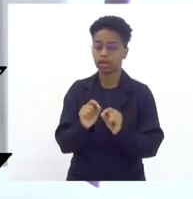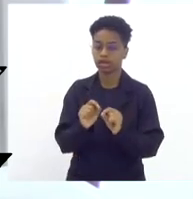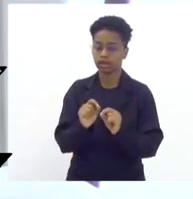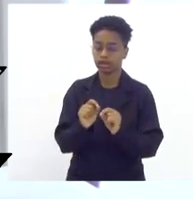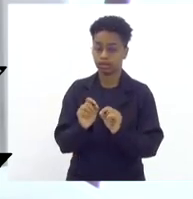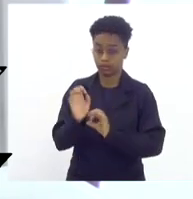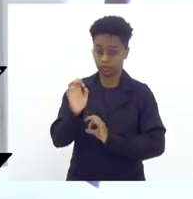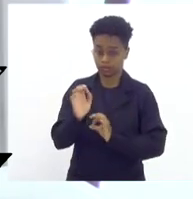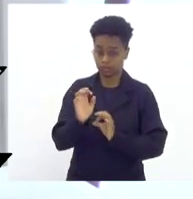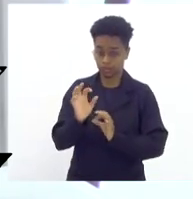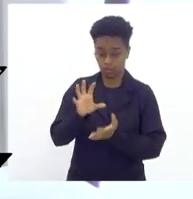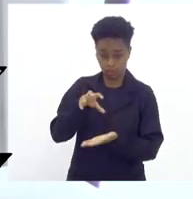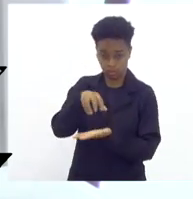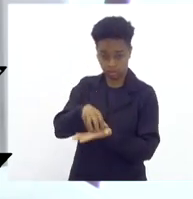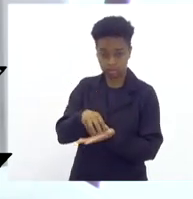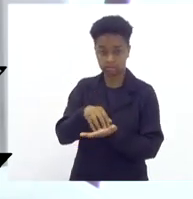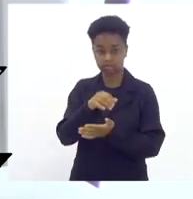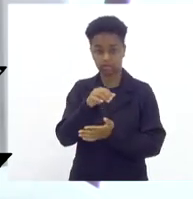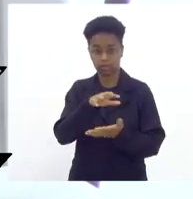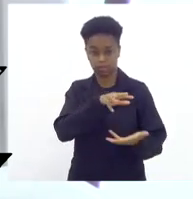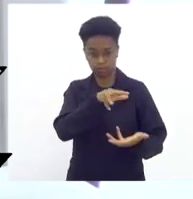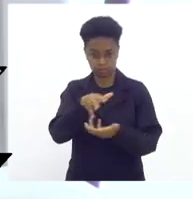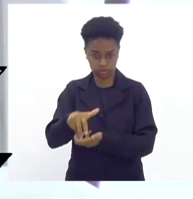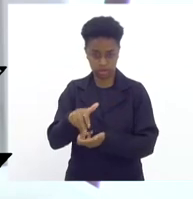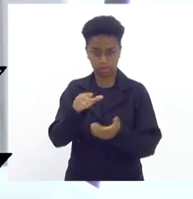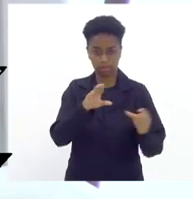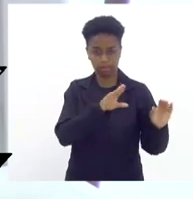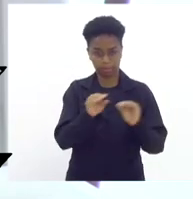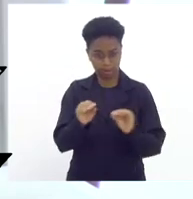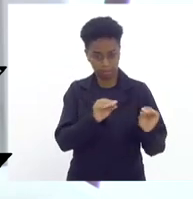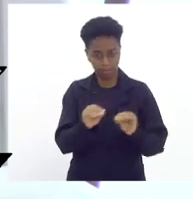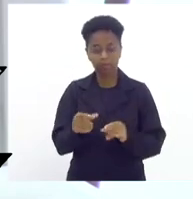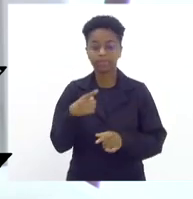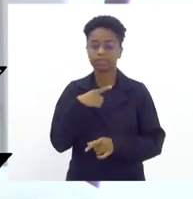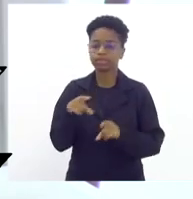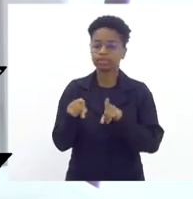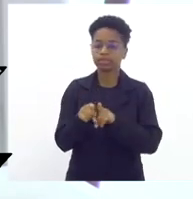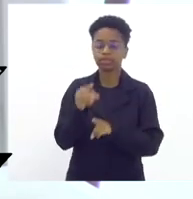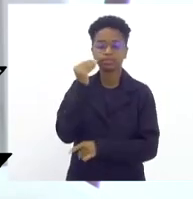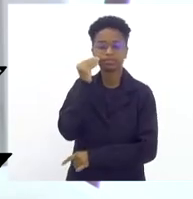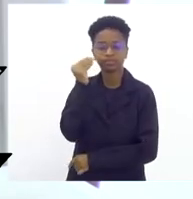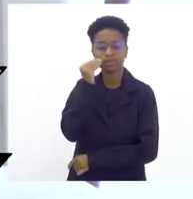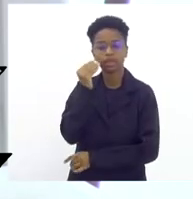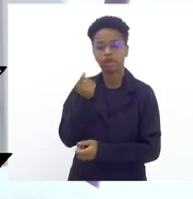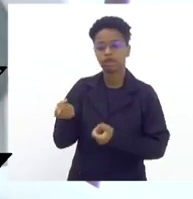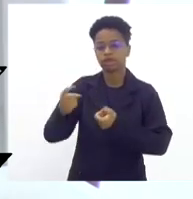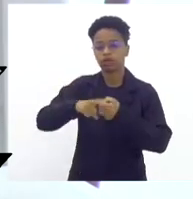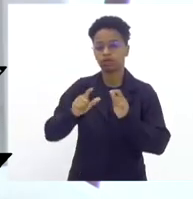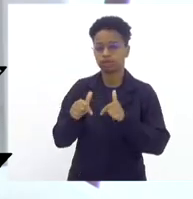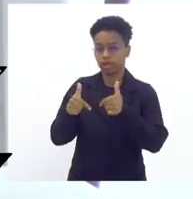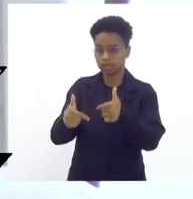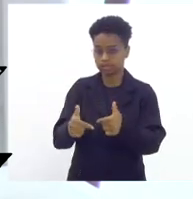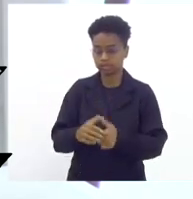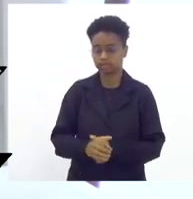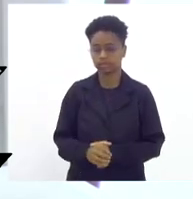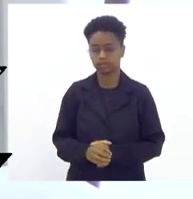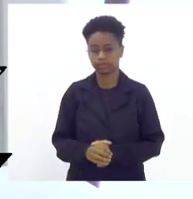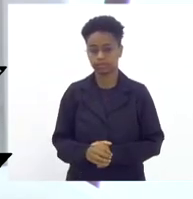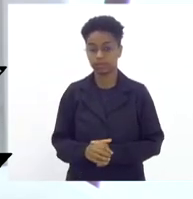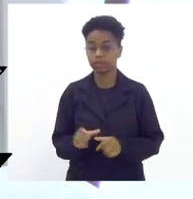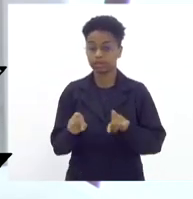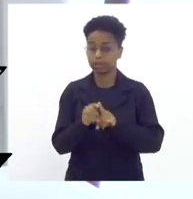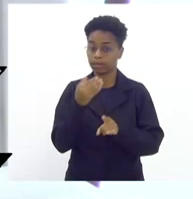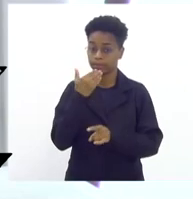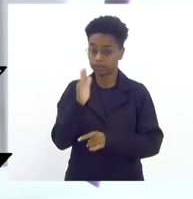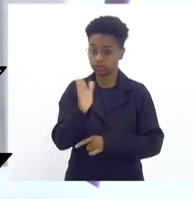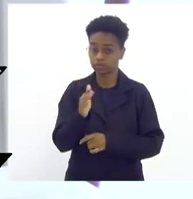das migrações né é que está justamente querendo retomar essas ações inclusive já até solicitou